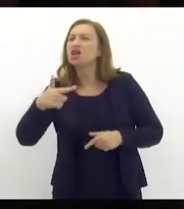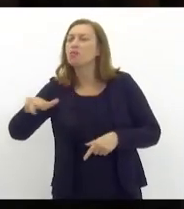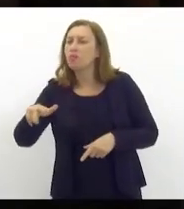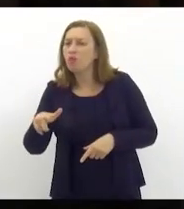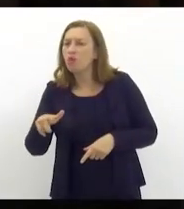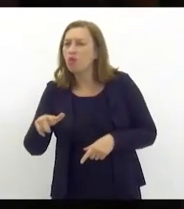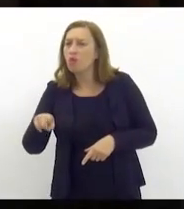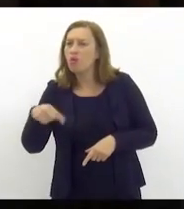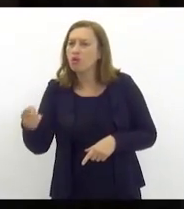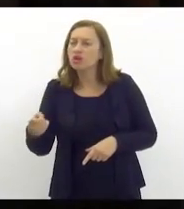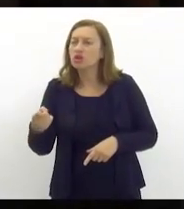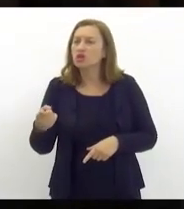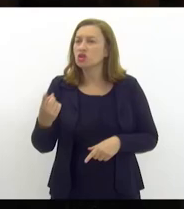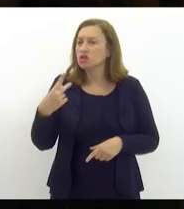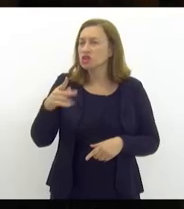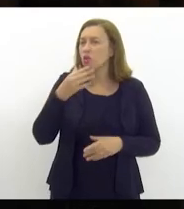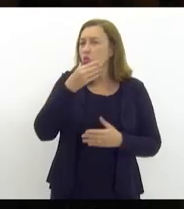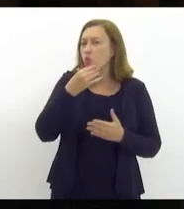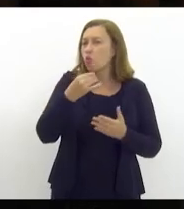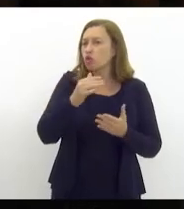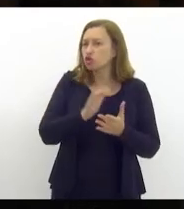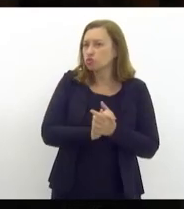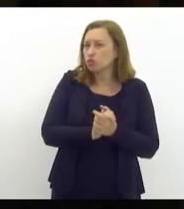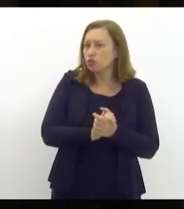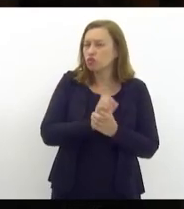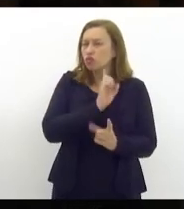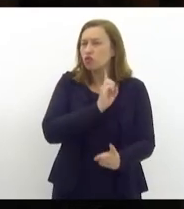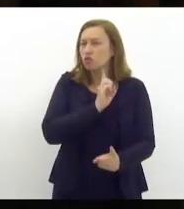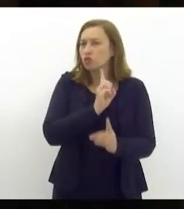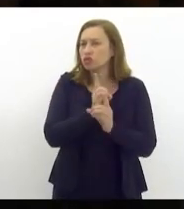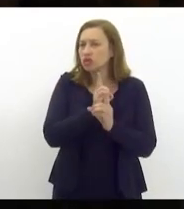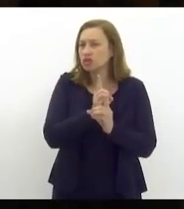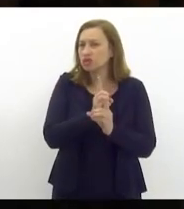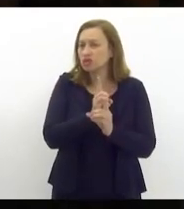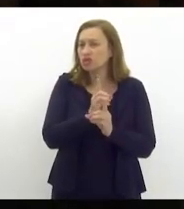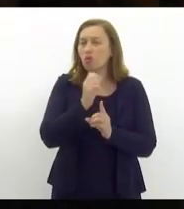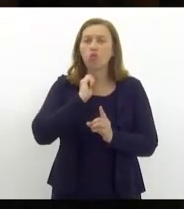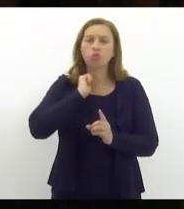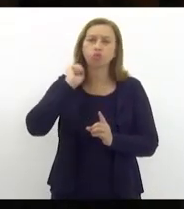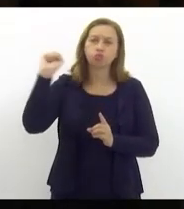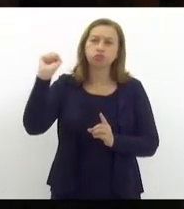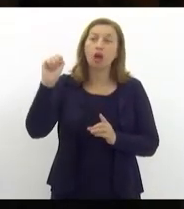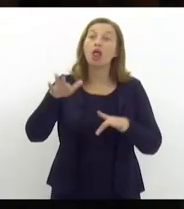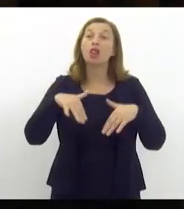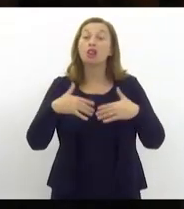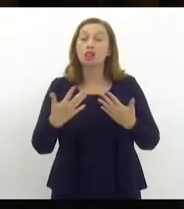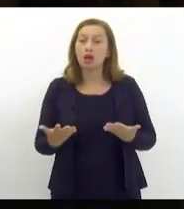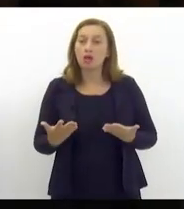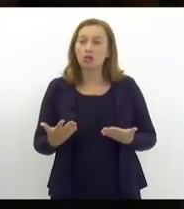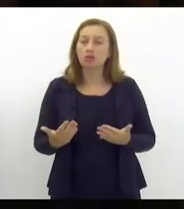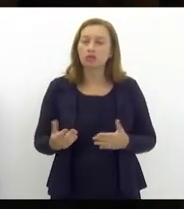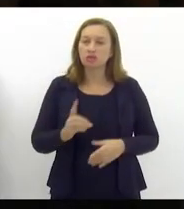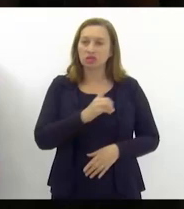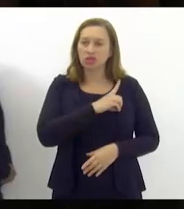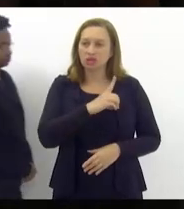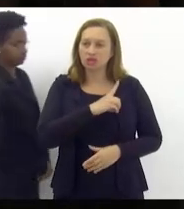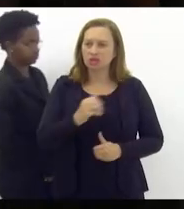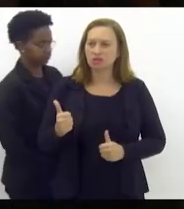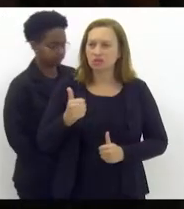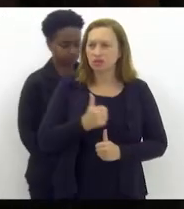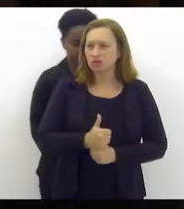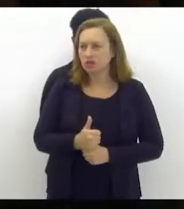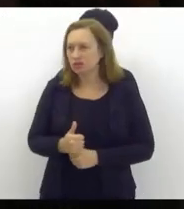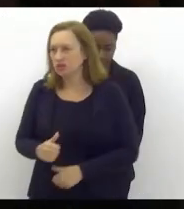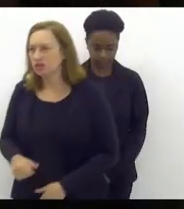o seu companheiro foi encontrado enforcado. Ou seja, a delegacia